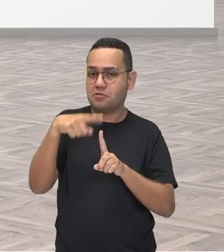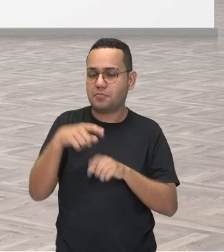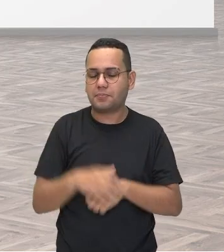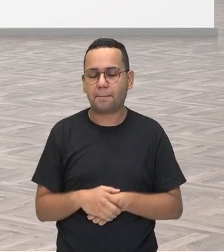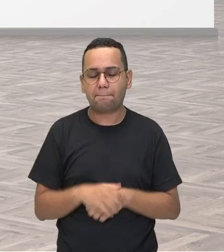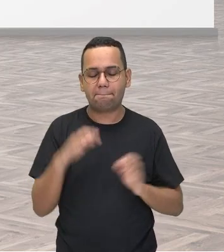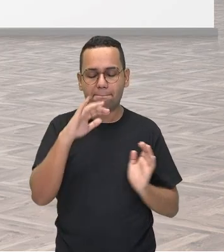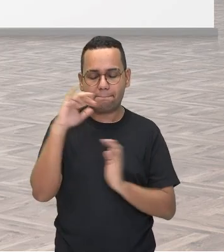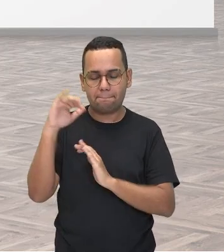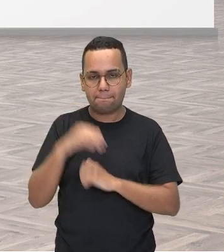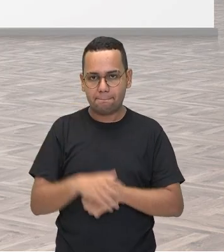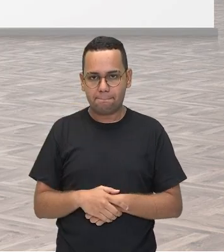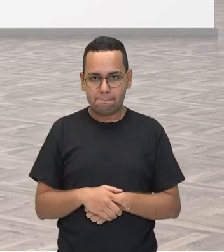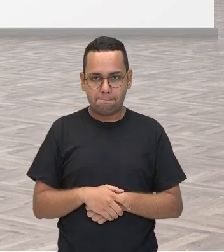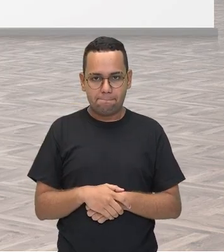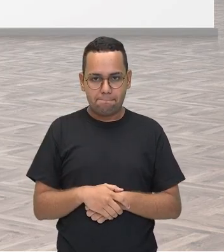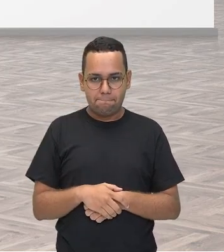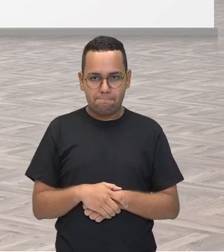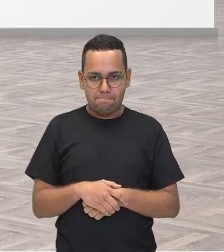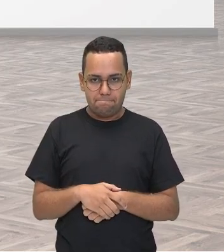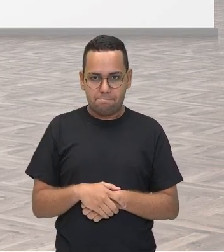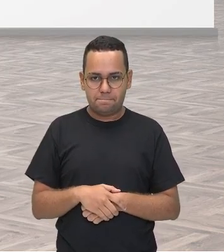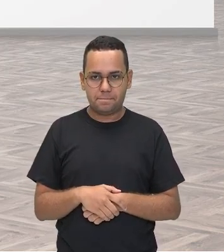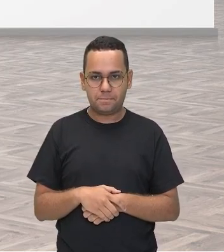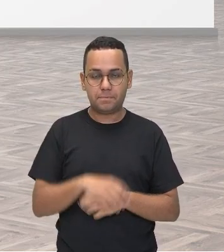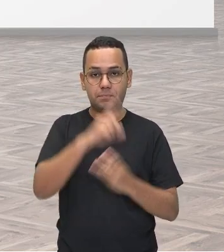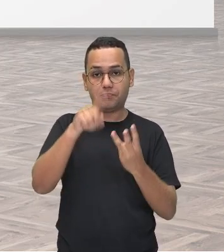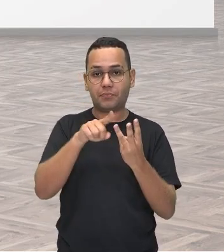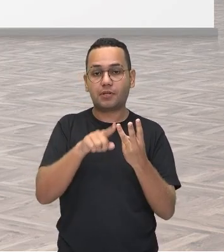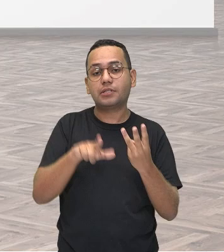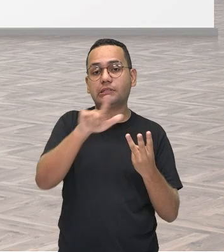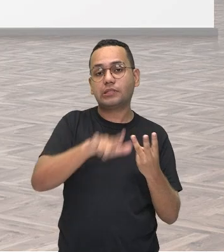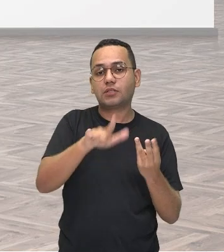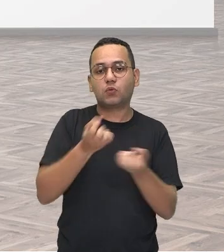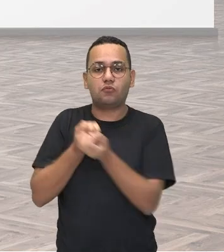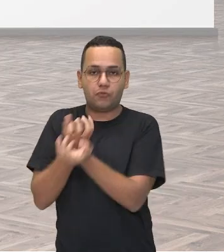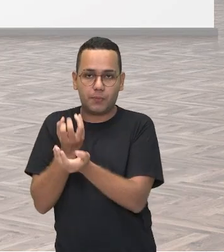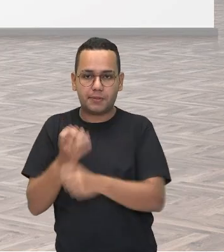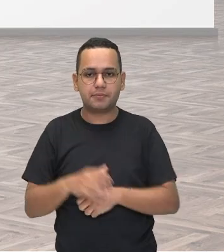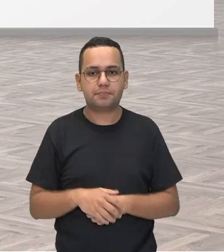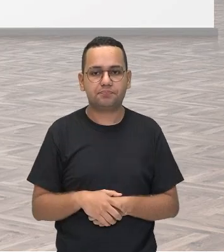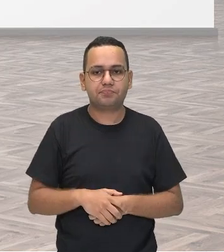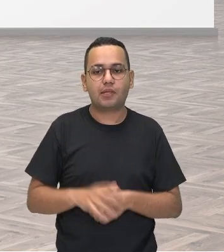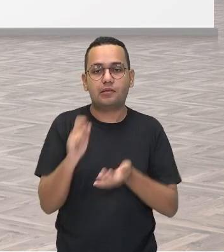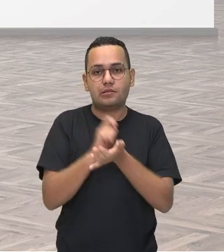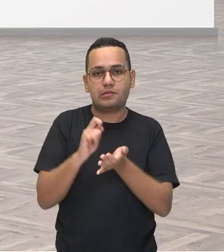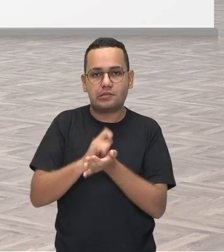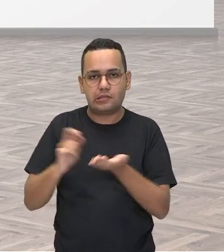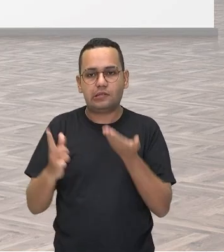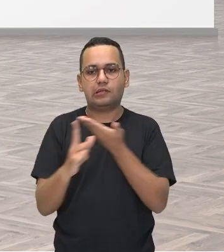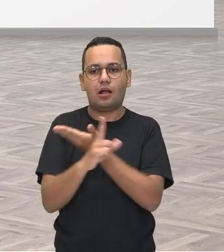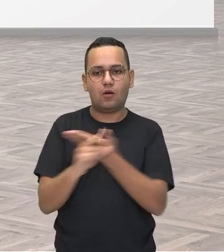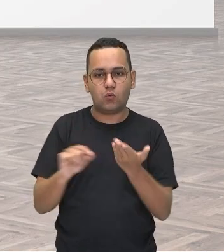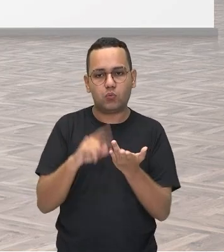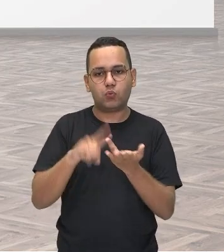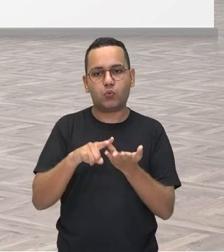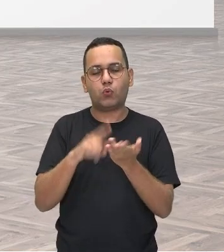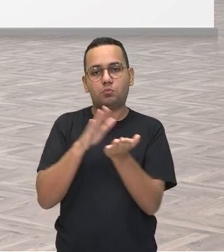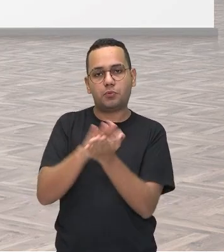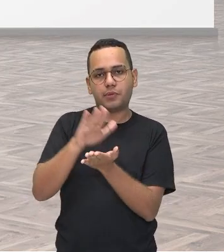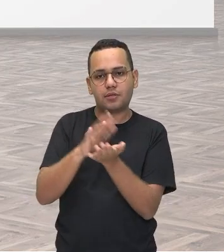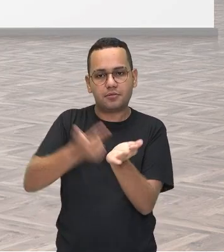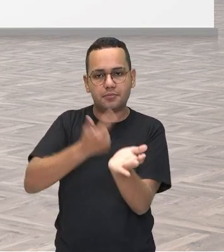nós temos é na literatura e publicação. Escrita, autoria, edição de livros,